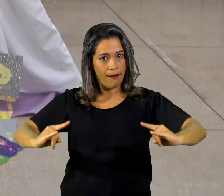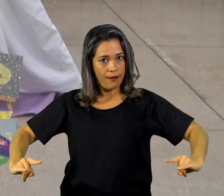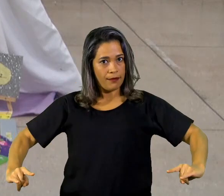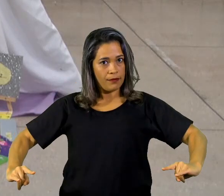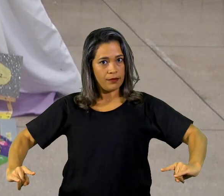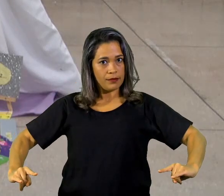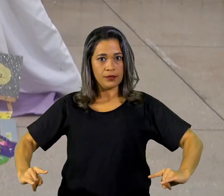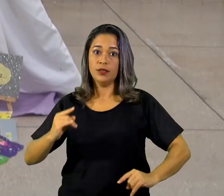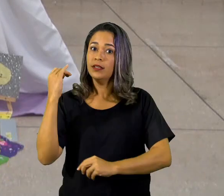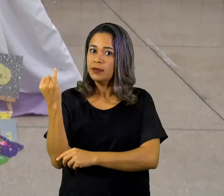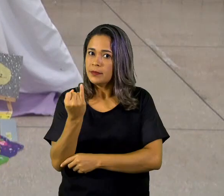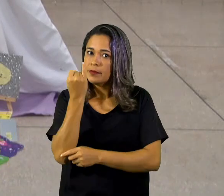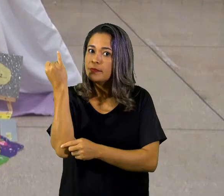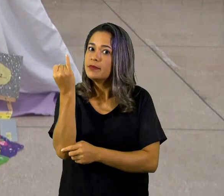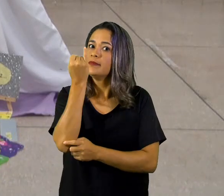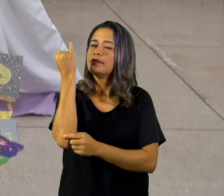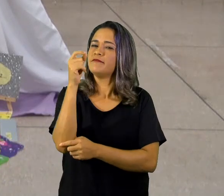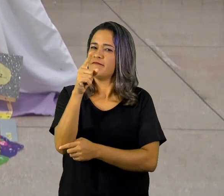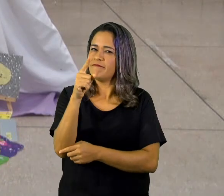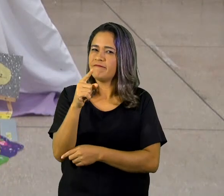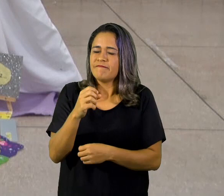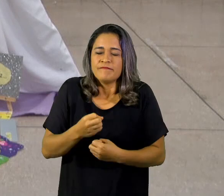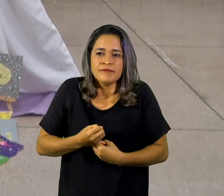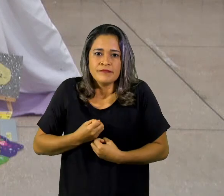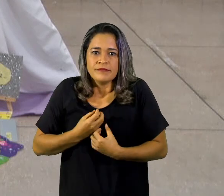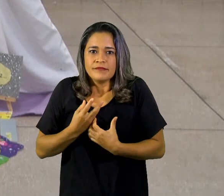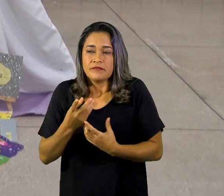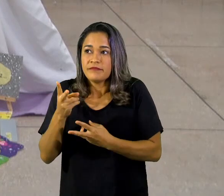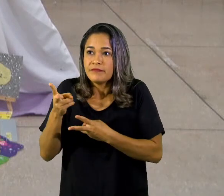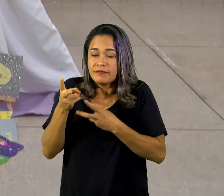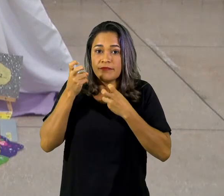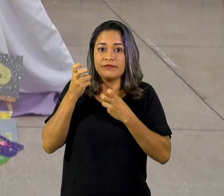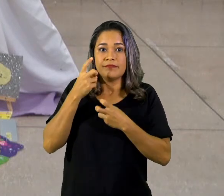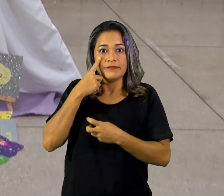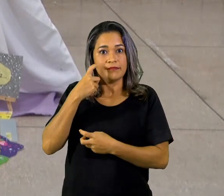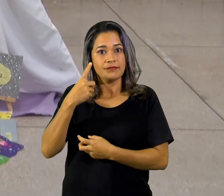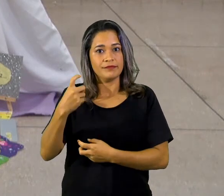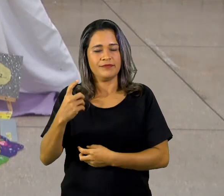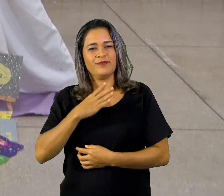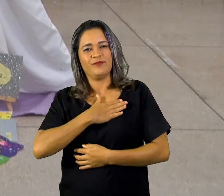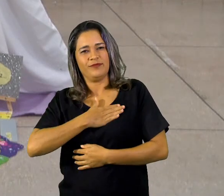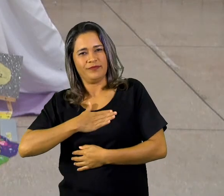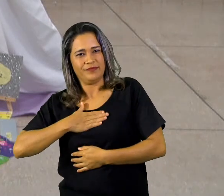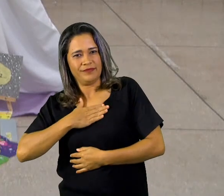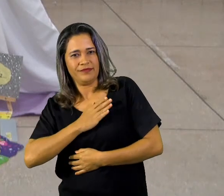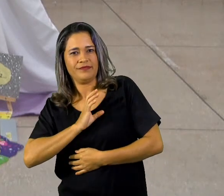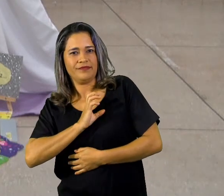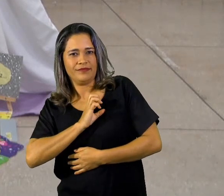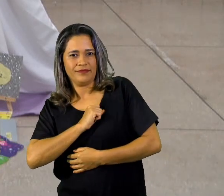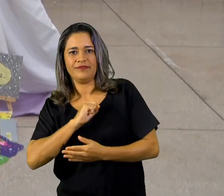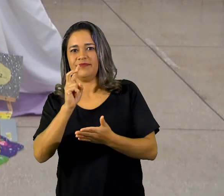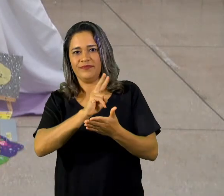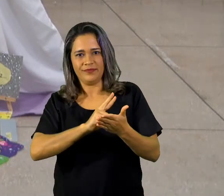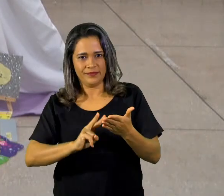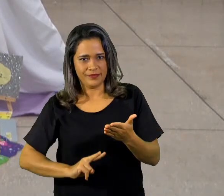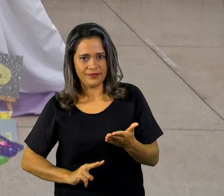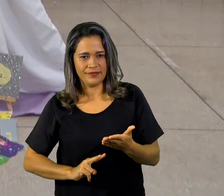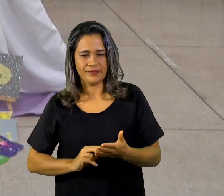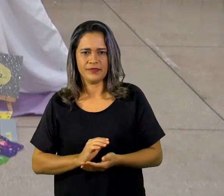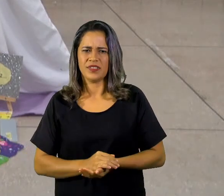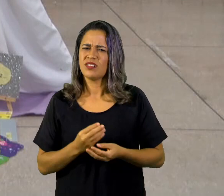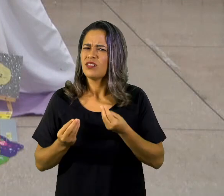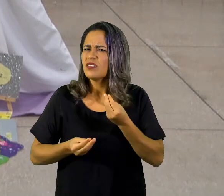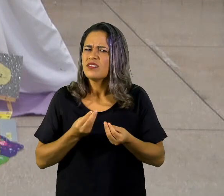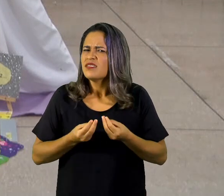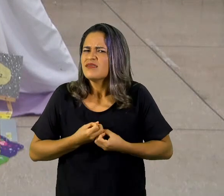o importante é você despertar esse imaginário e esse gosto pela leitura. Como despertar